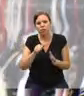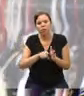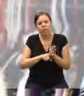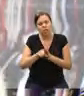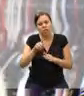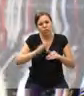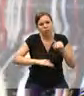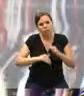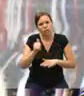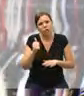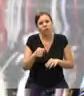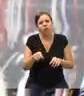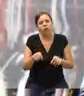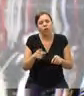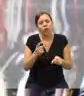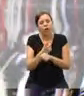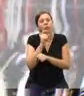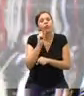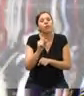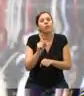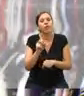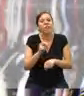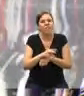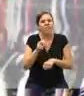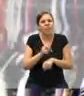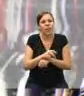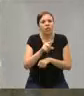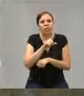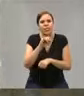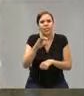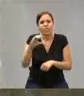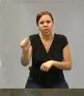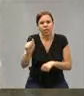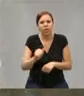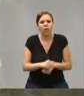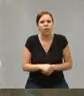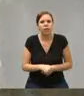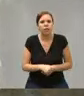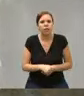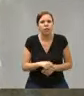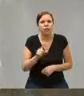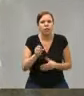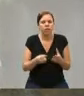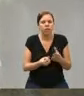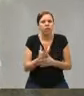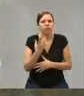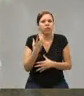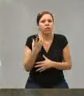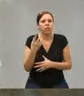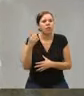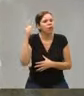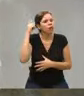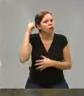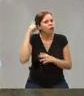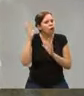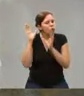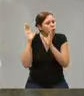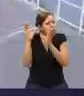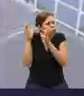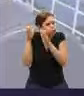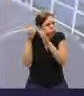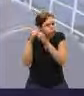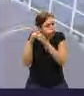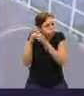que isolou e identificou o vírus da Zika, que causou essa microcefalia para uma série de crianças,